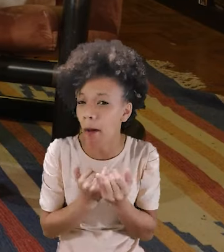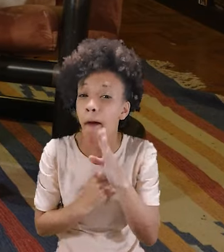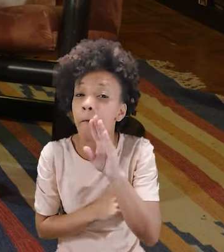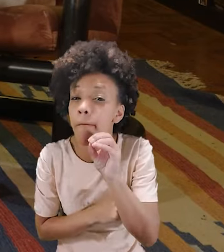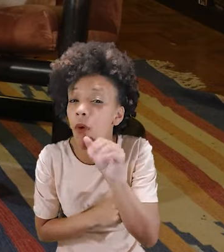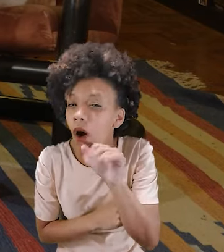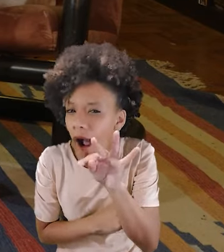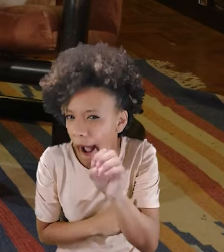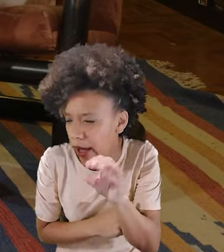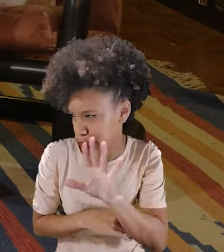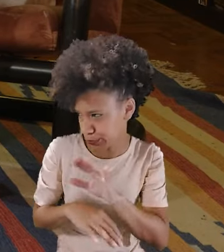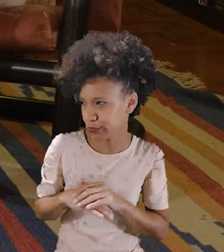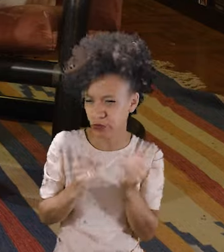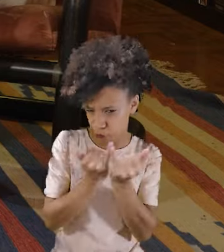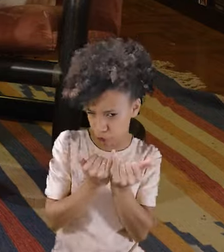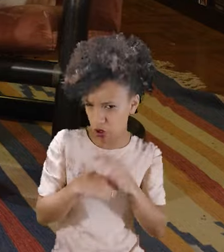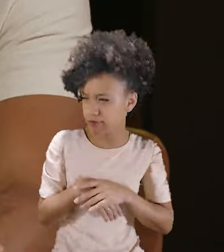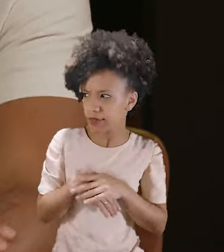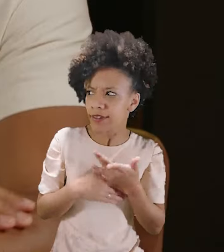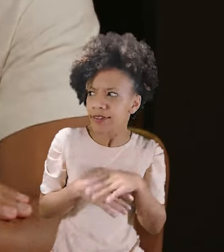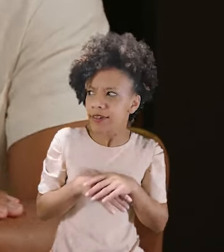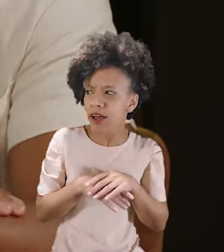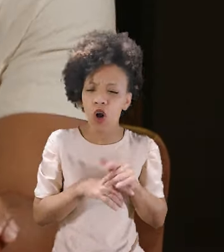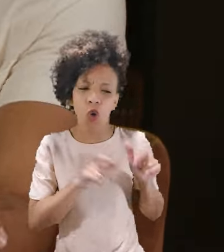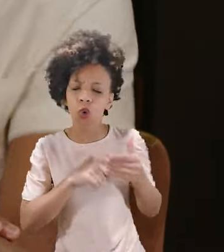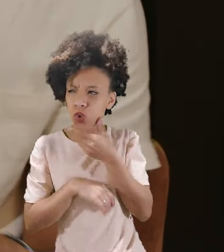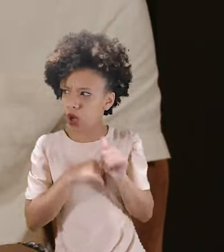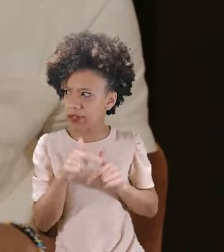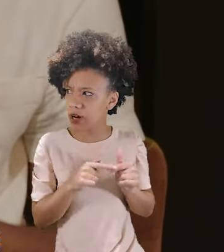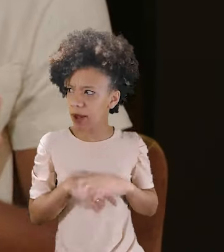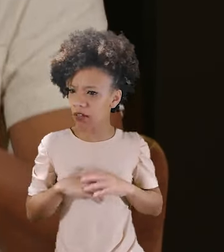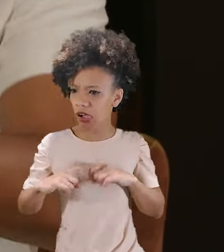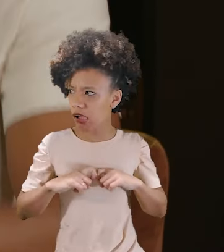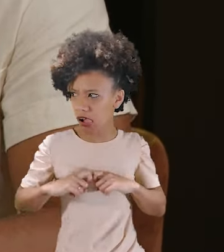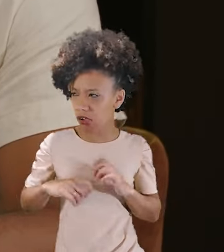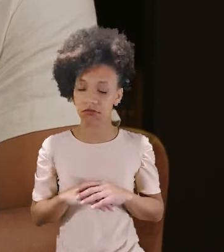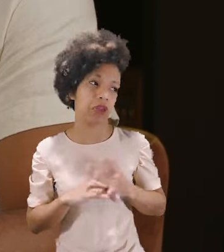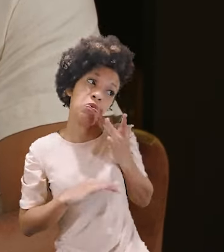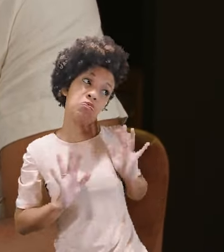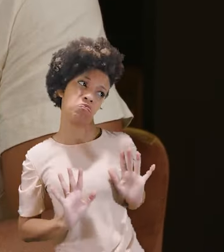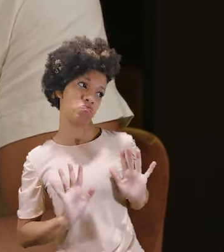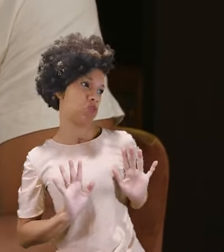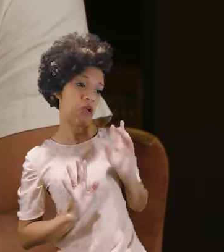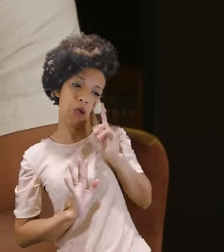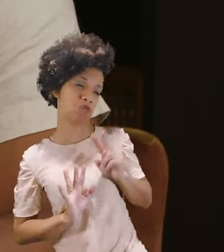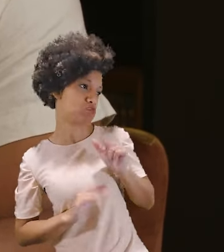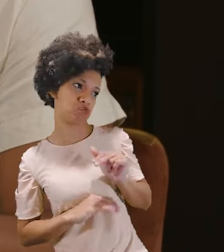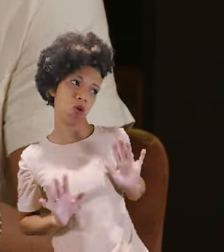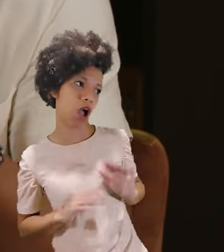boato quer com os cara do navio se pegam olha só eu não que eu preciso esse tipo de situação entendeu